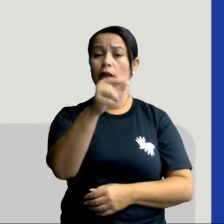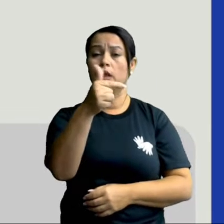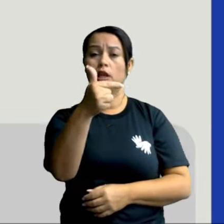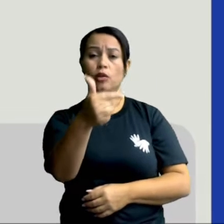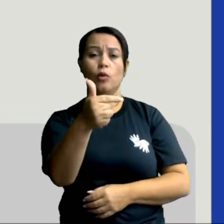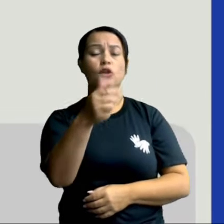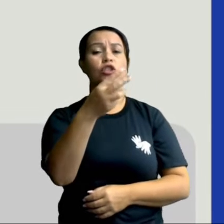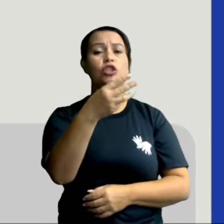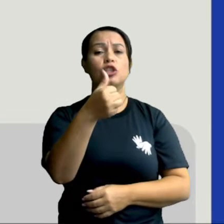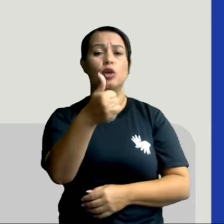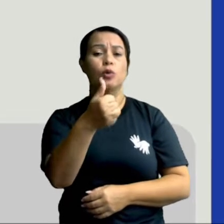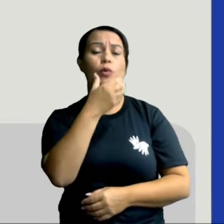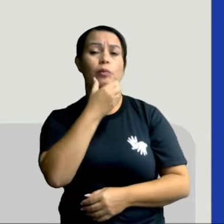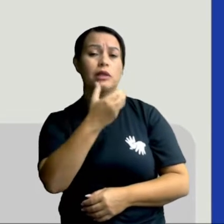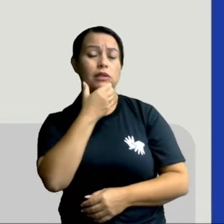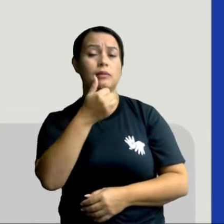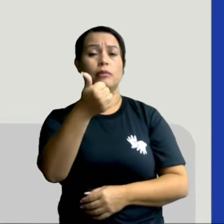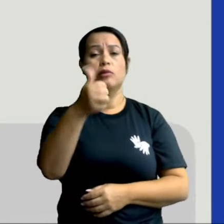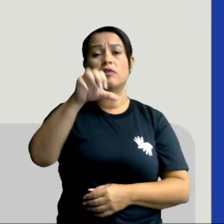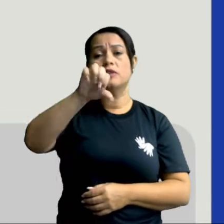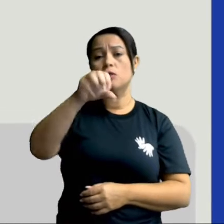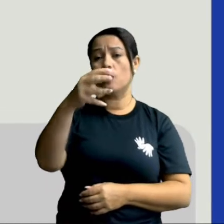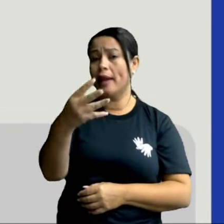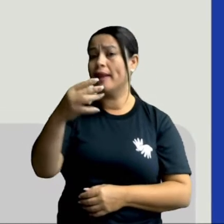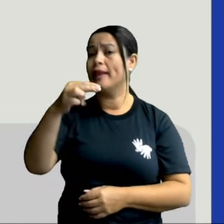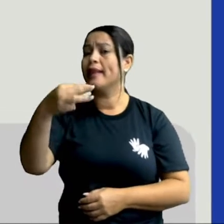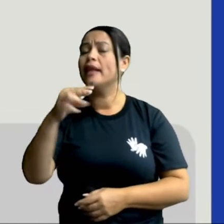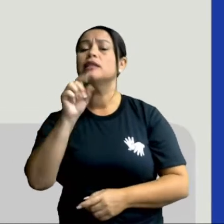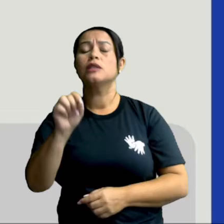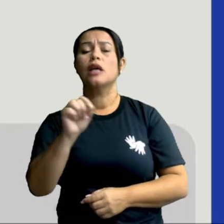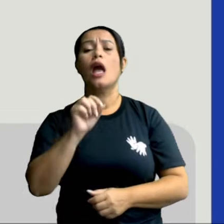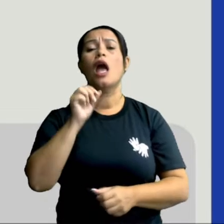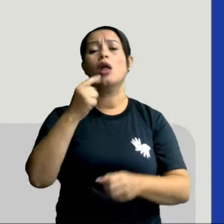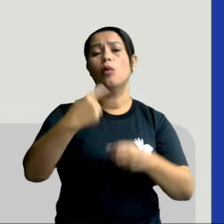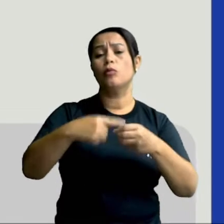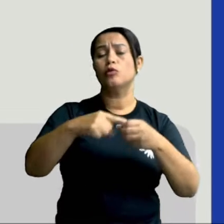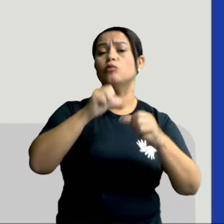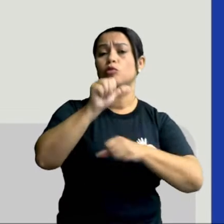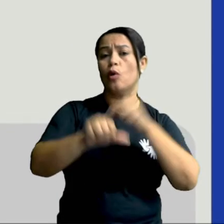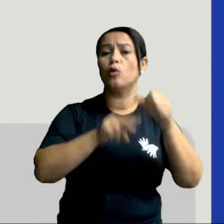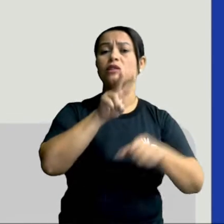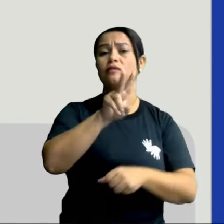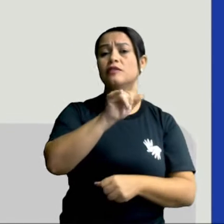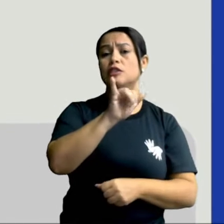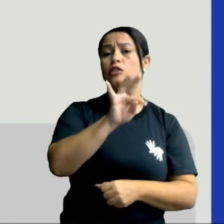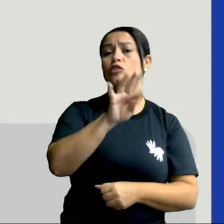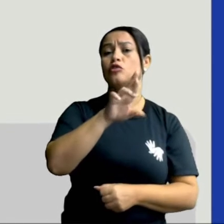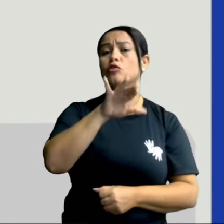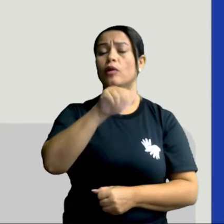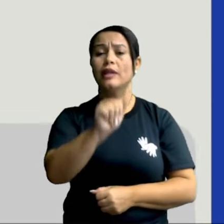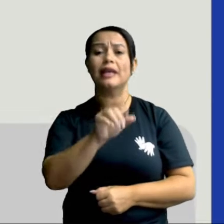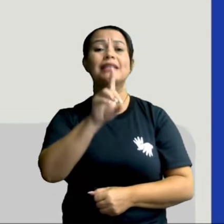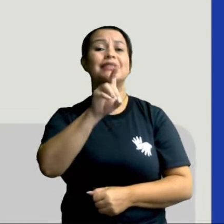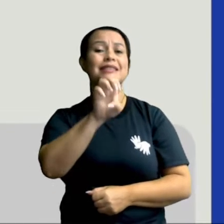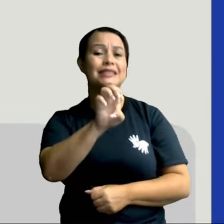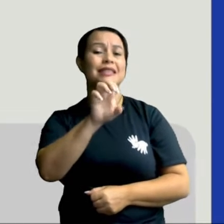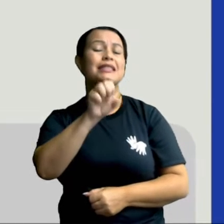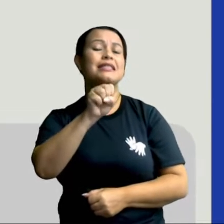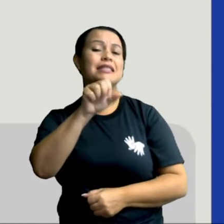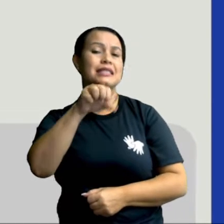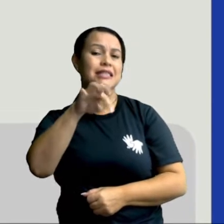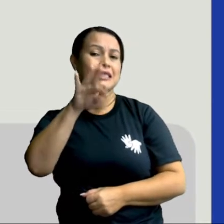de 1943, e aí o município passou de Vitória para Vitória de Santo